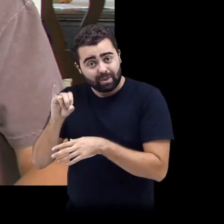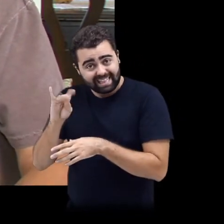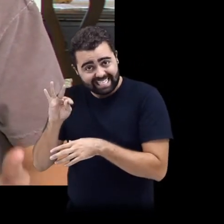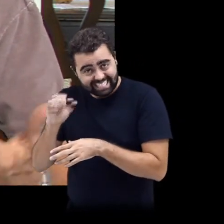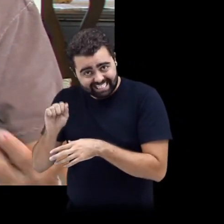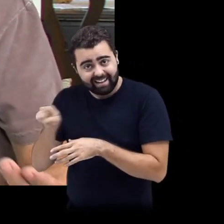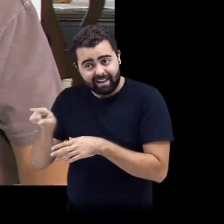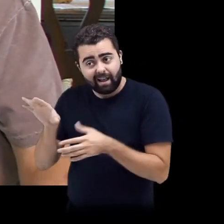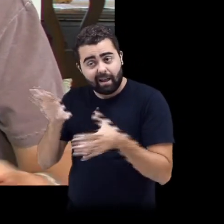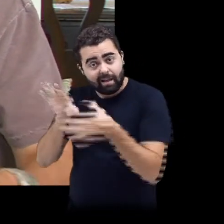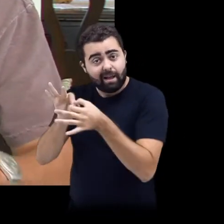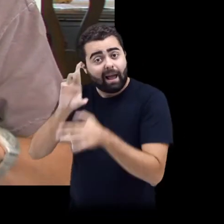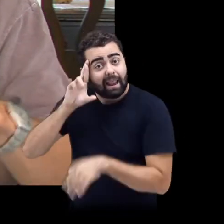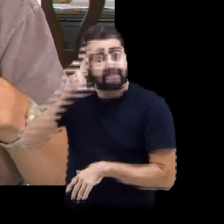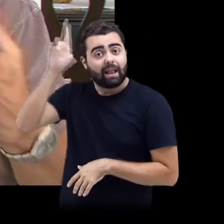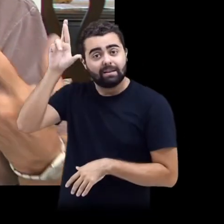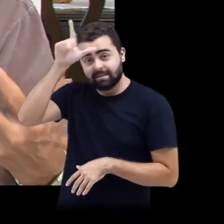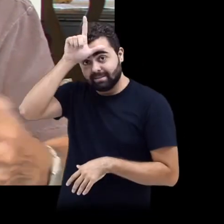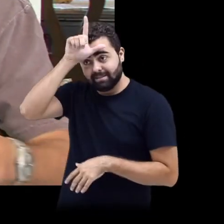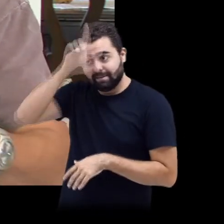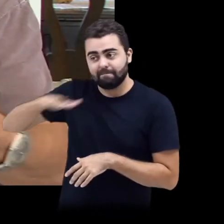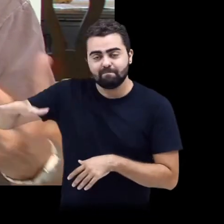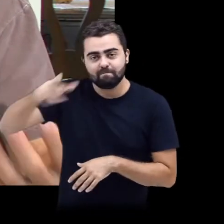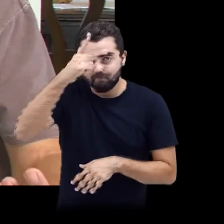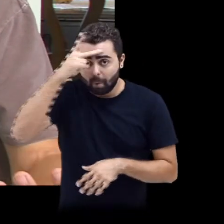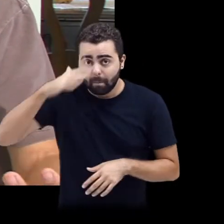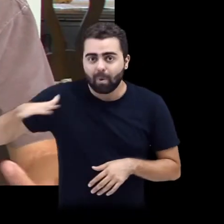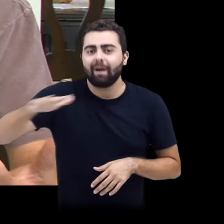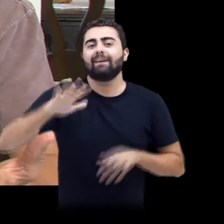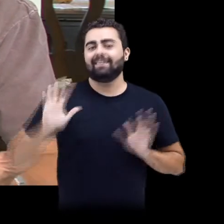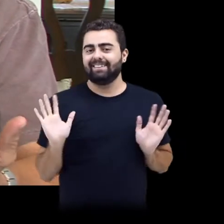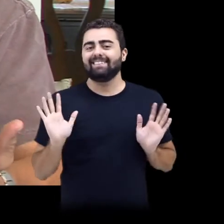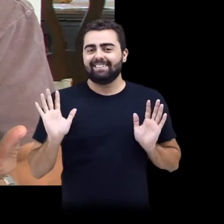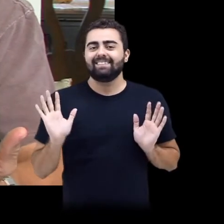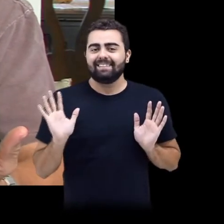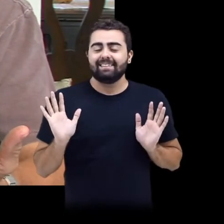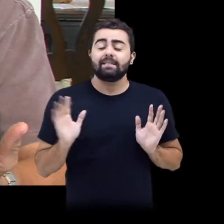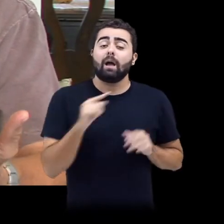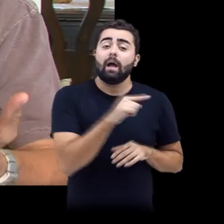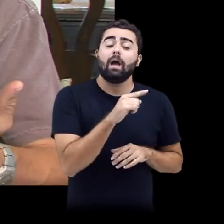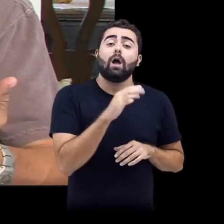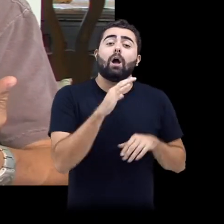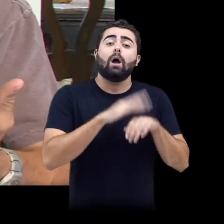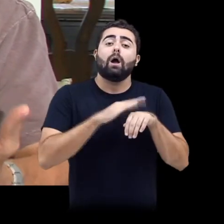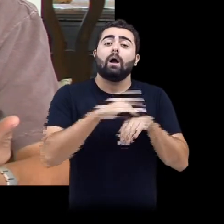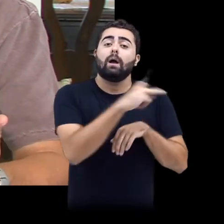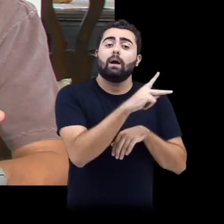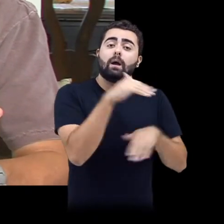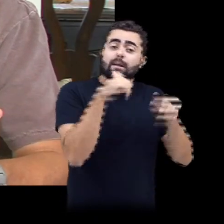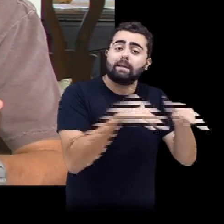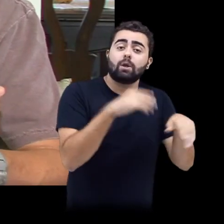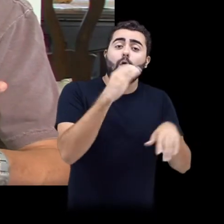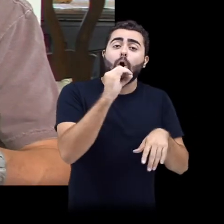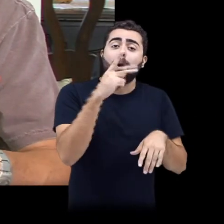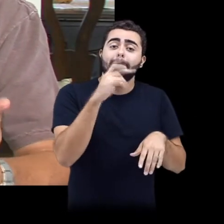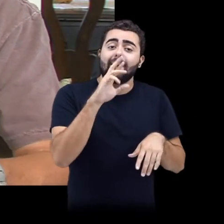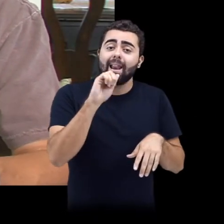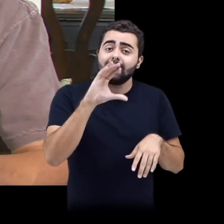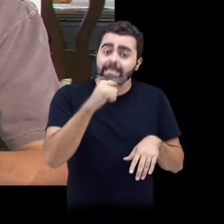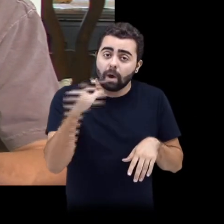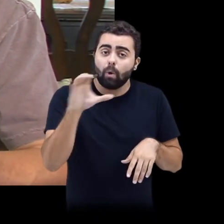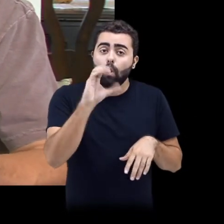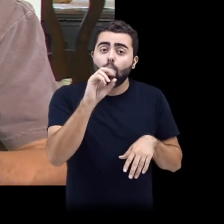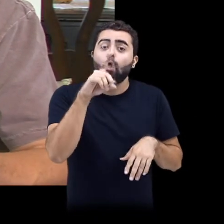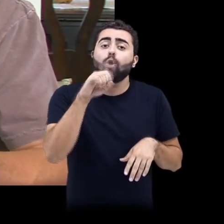popular. E para isso entrou a Operação Condor. É o caso de João Goulart, de Juscelino Kubitschek, do